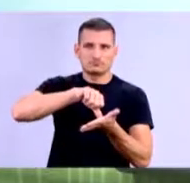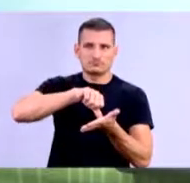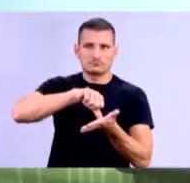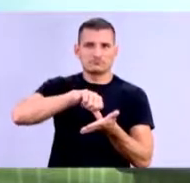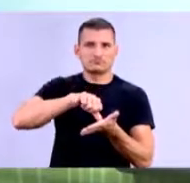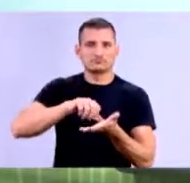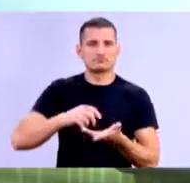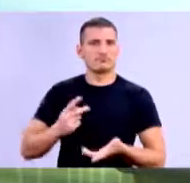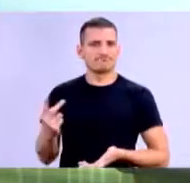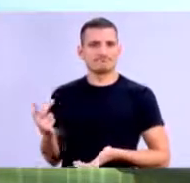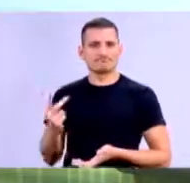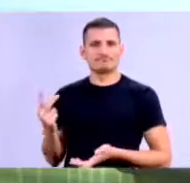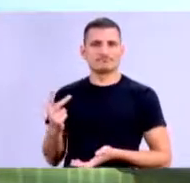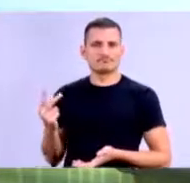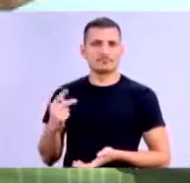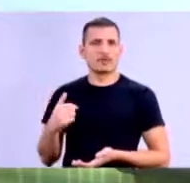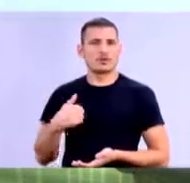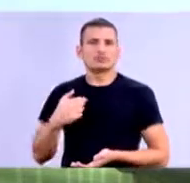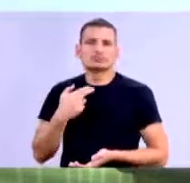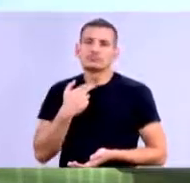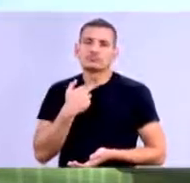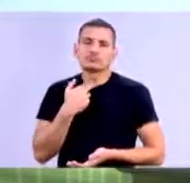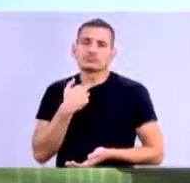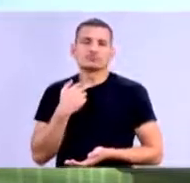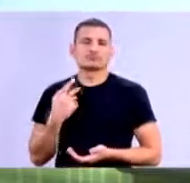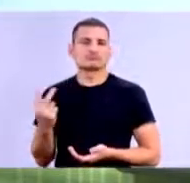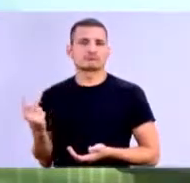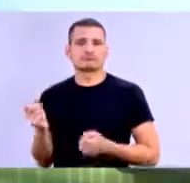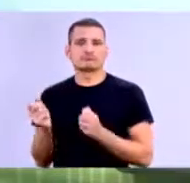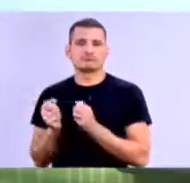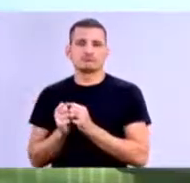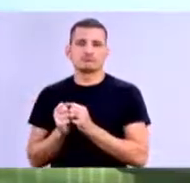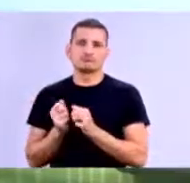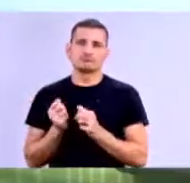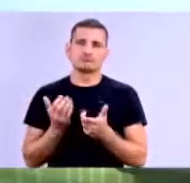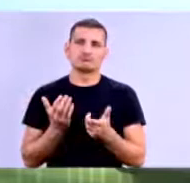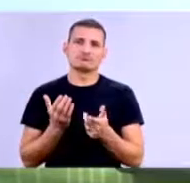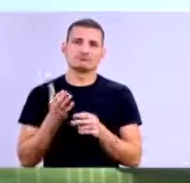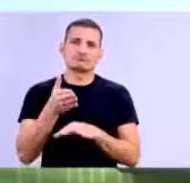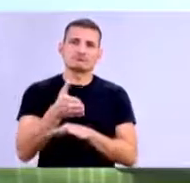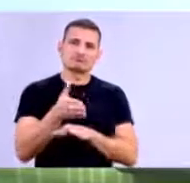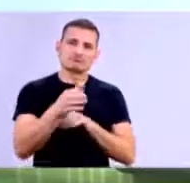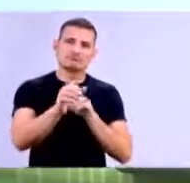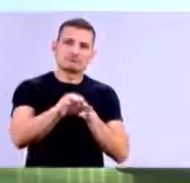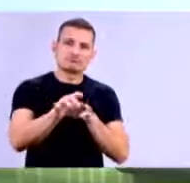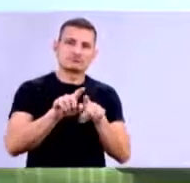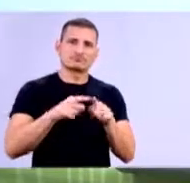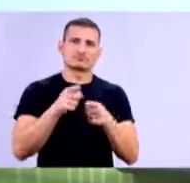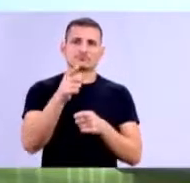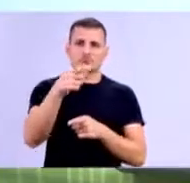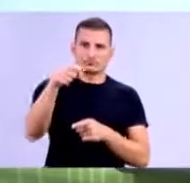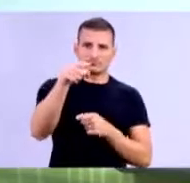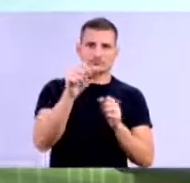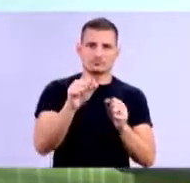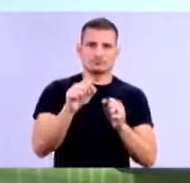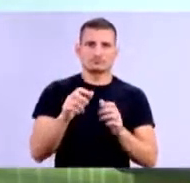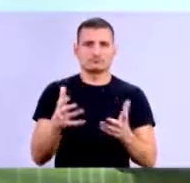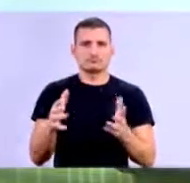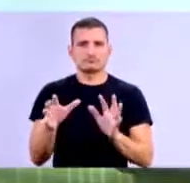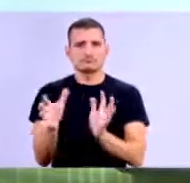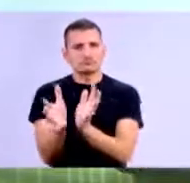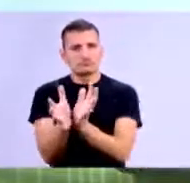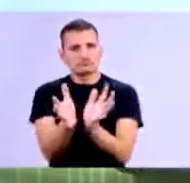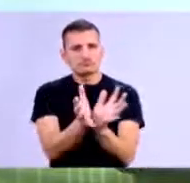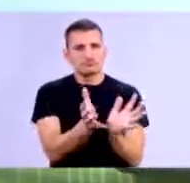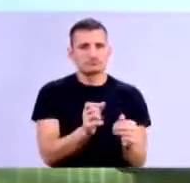não podemos alcançar, que eu não posso ir com a professora Ariadne e ensinar. Mas vocês podem se reunir para estudar,